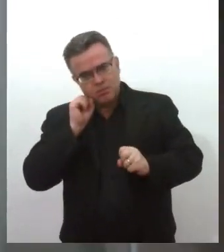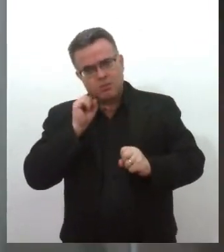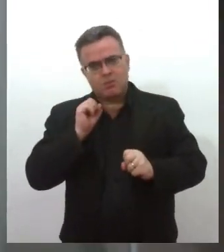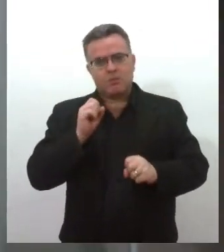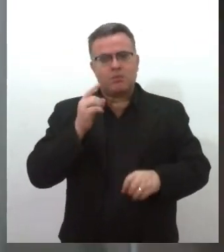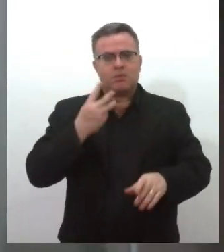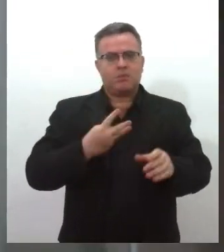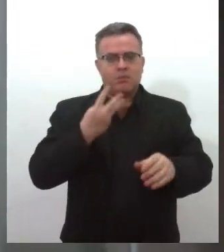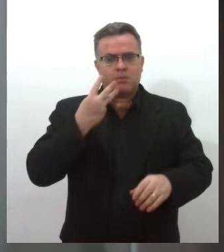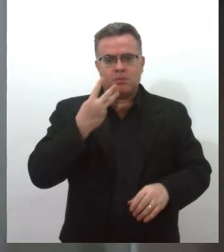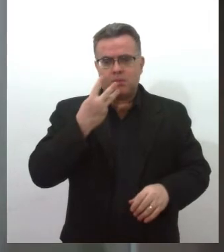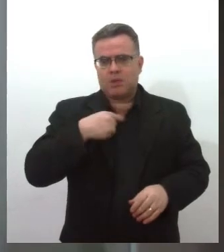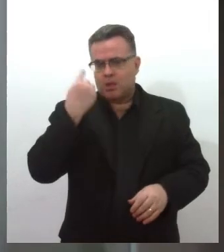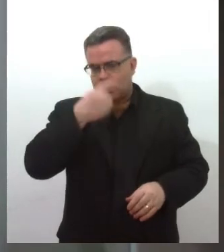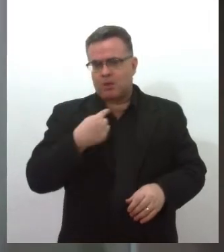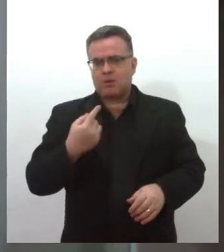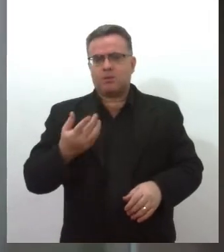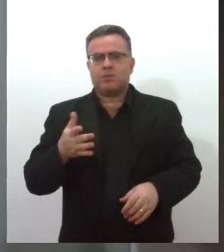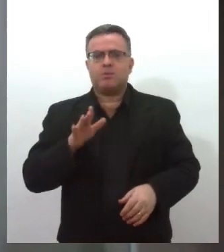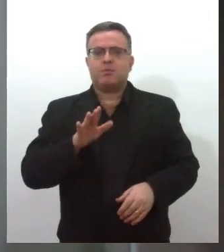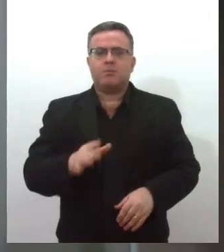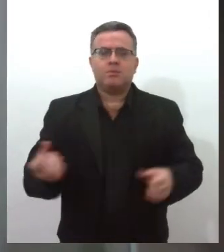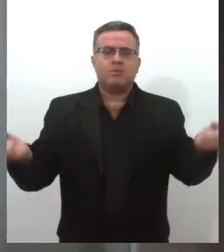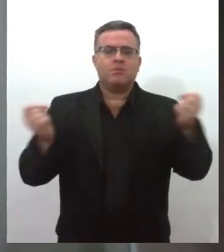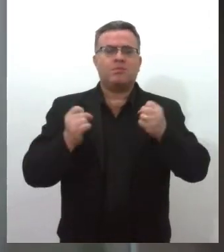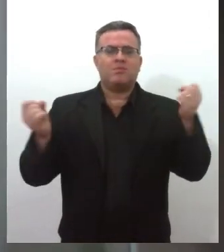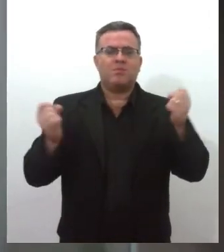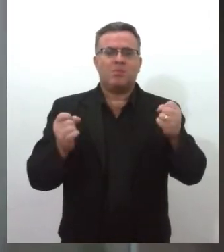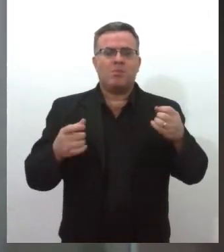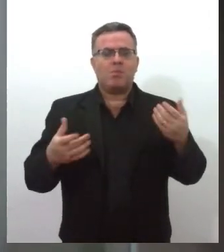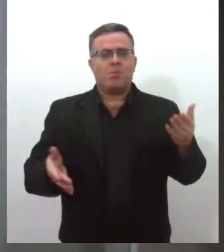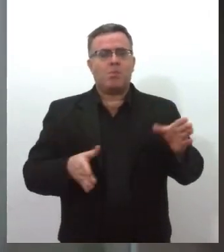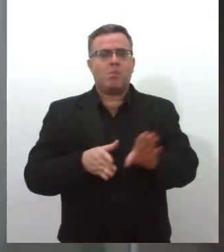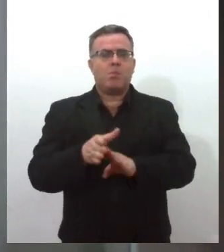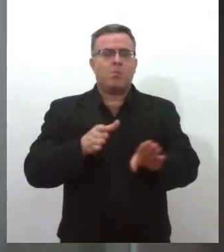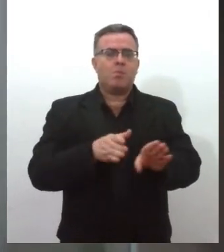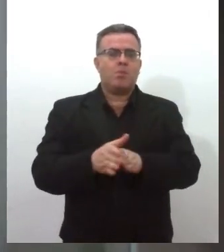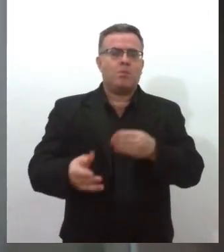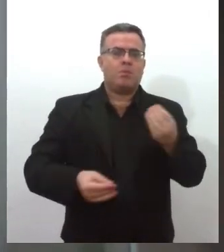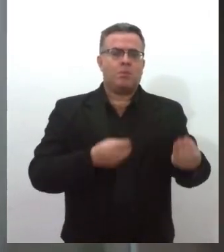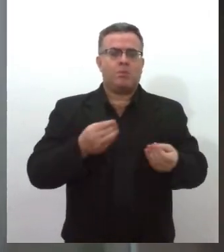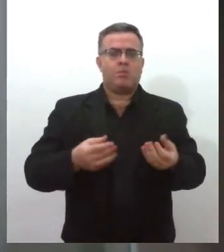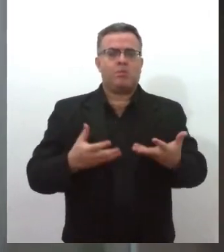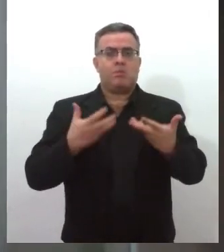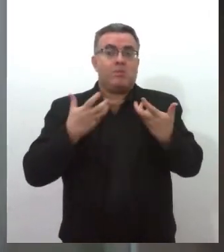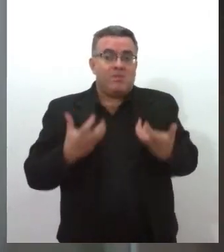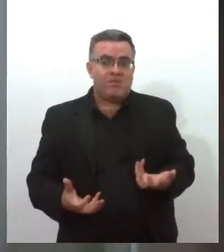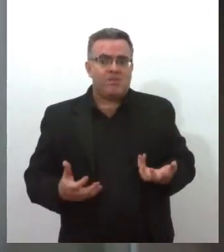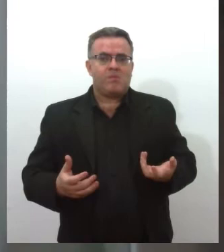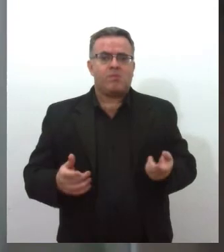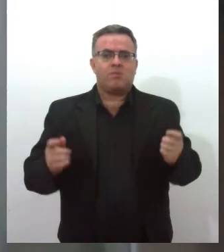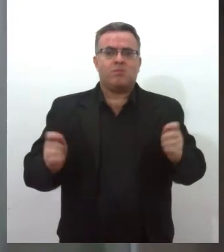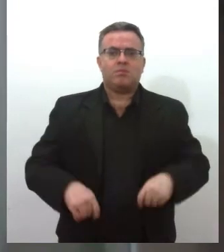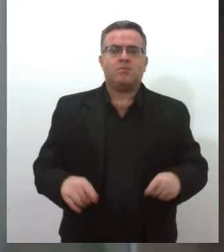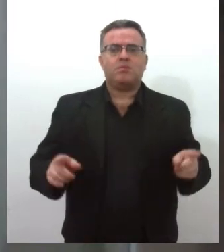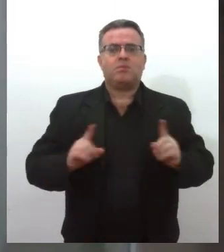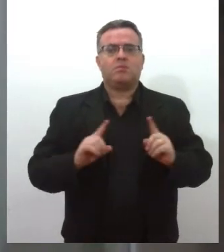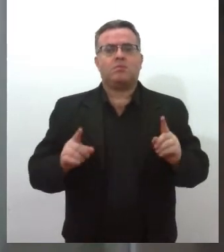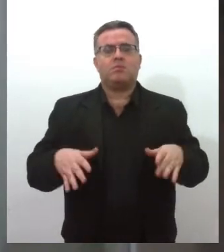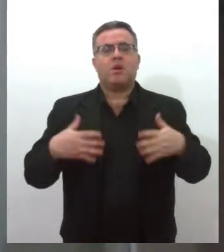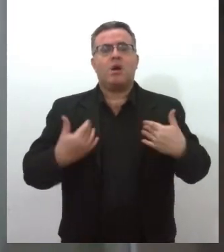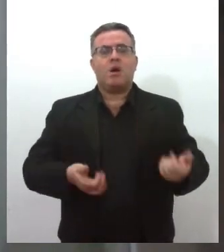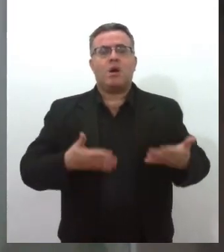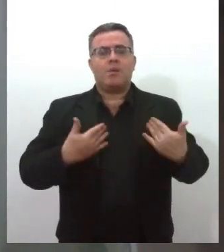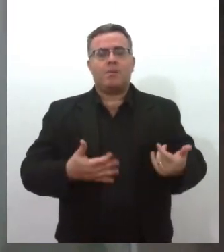deitar para dormir. Mas essa atividade física à noite, o recomendado é que ela não seja muito exaustiva, seja uma atividade física mais leve